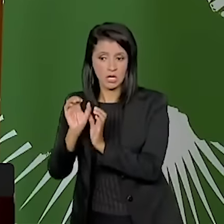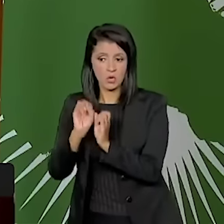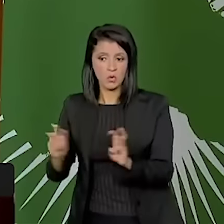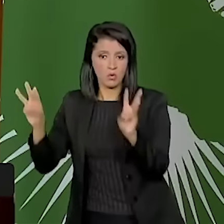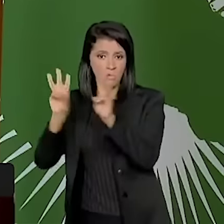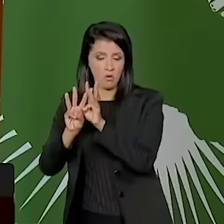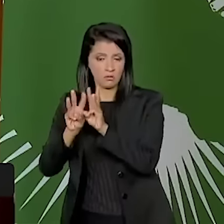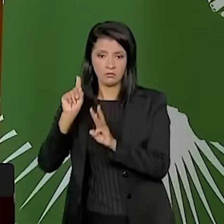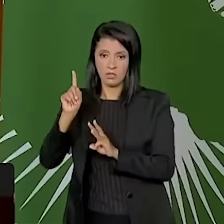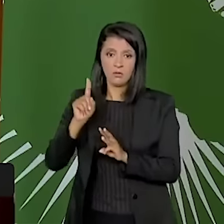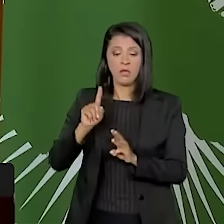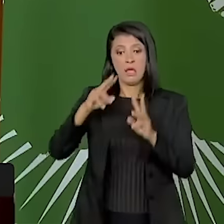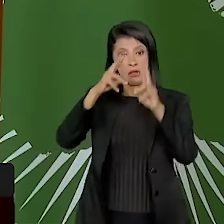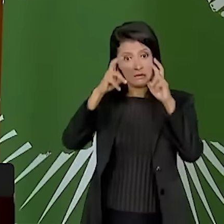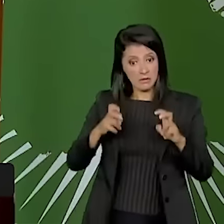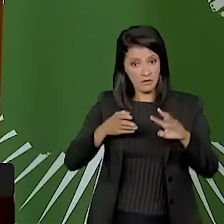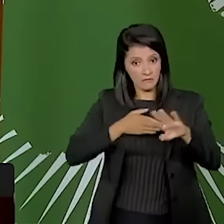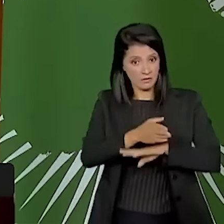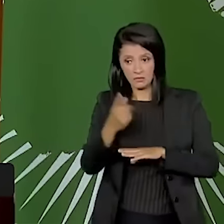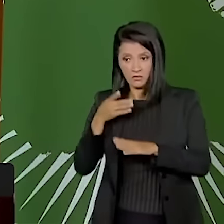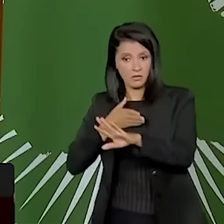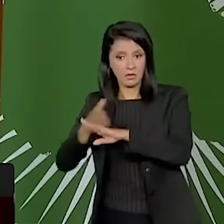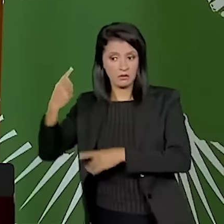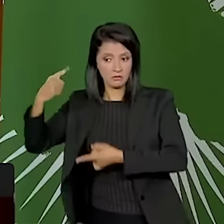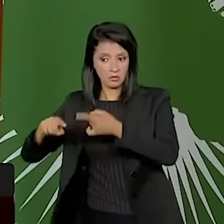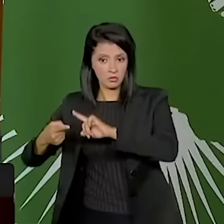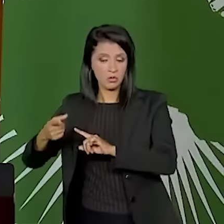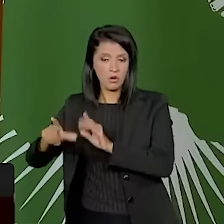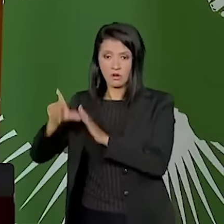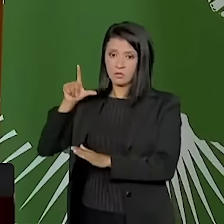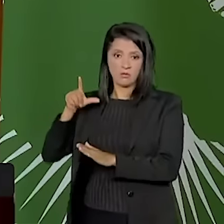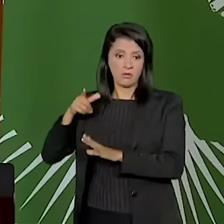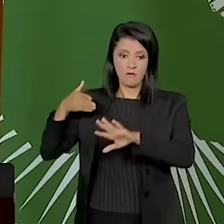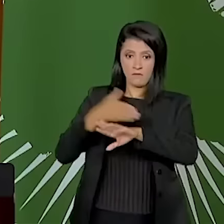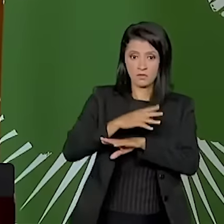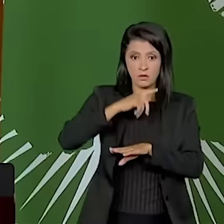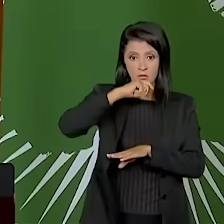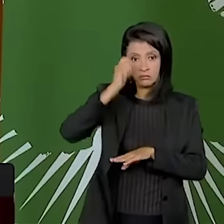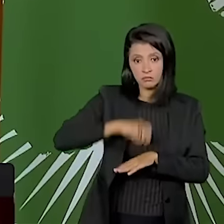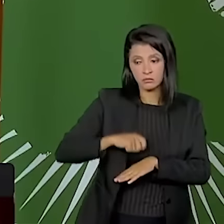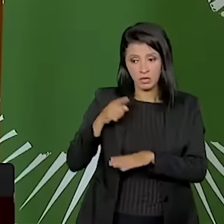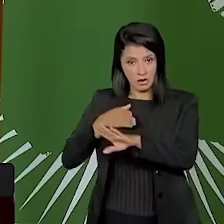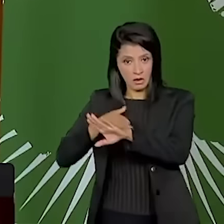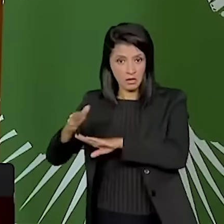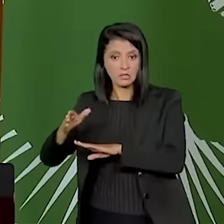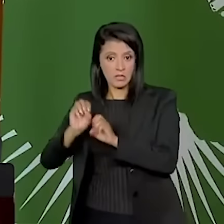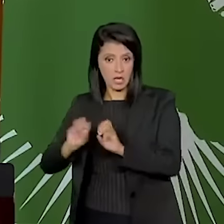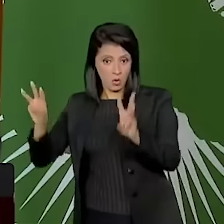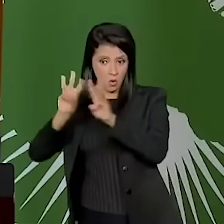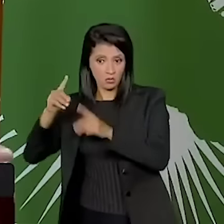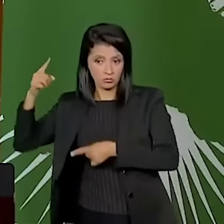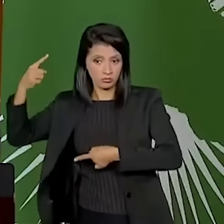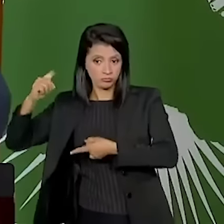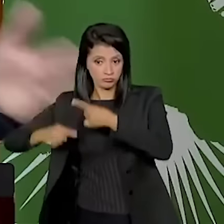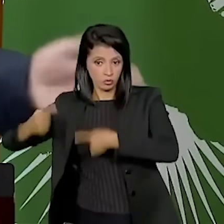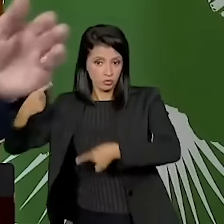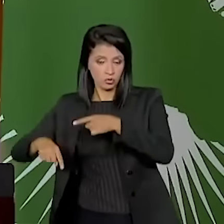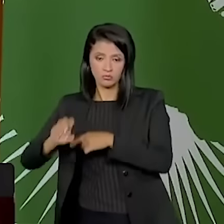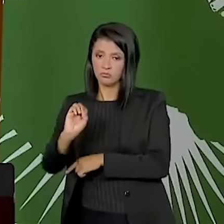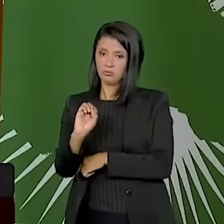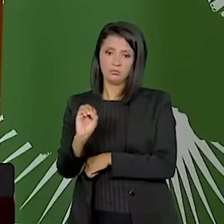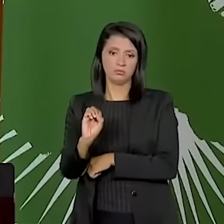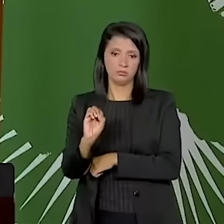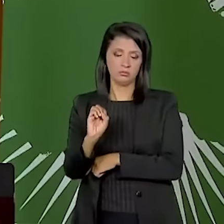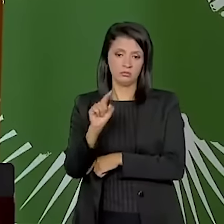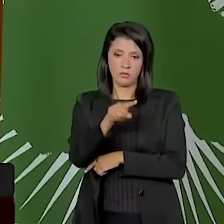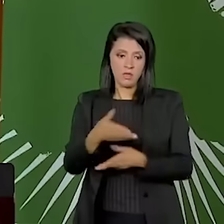pelo Conselho de Segurança da ONU. A invasão da Ucrânia não passou pelo Conselho de Segurança da ONU. E a chacina de Gaza não